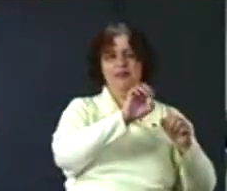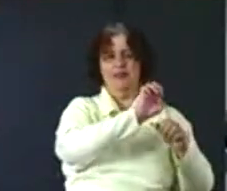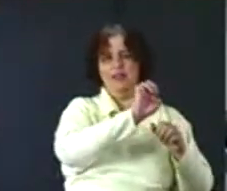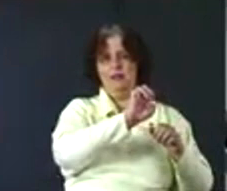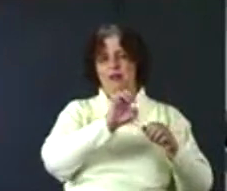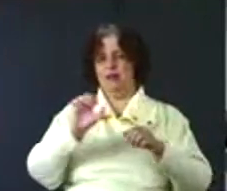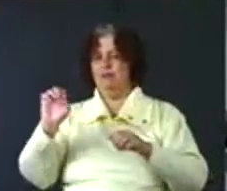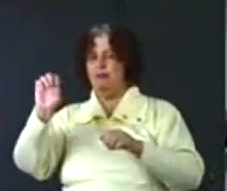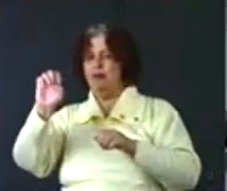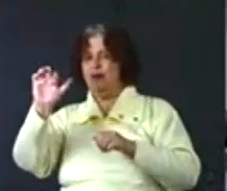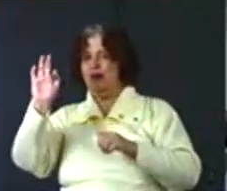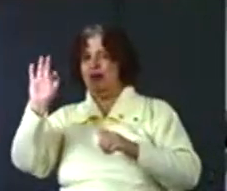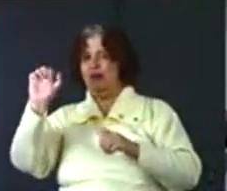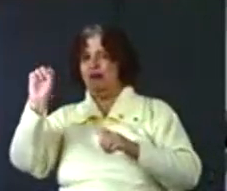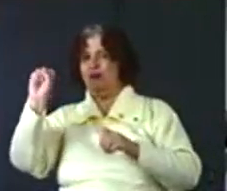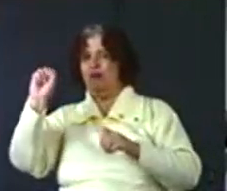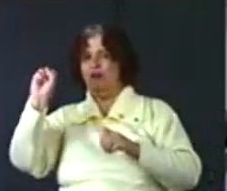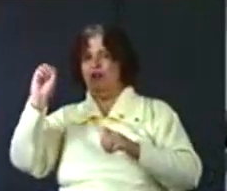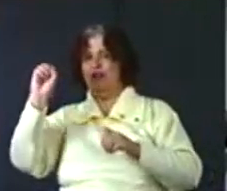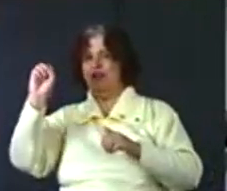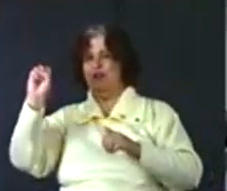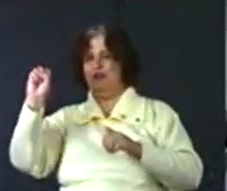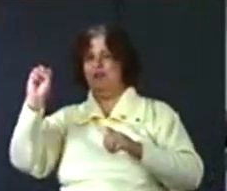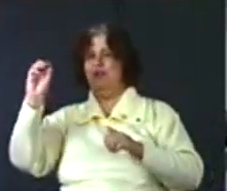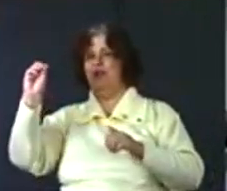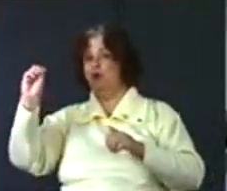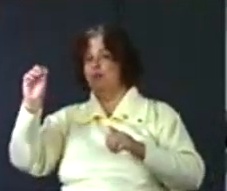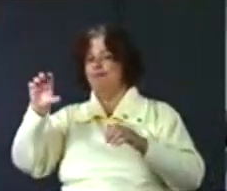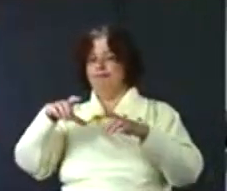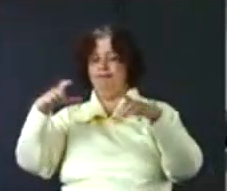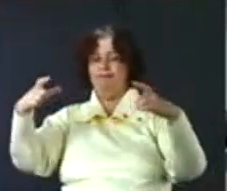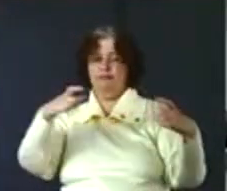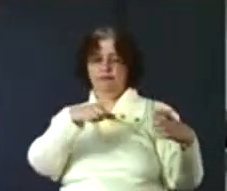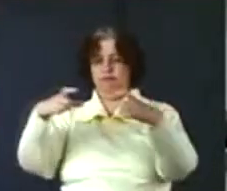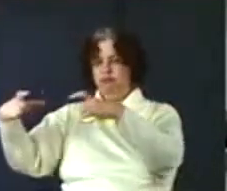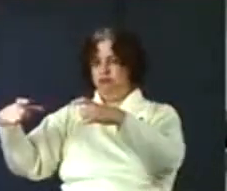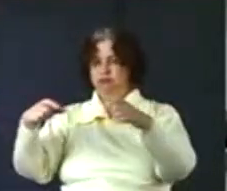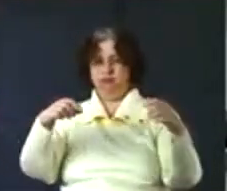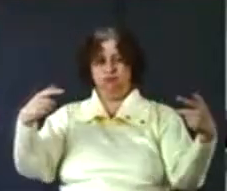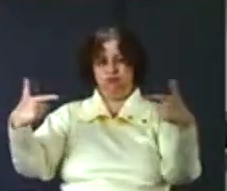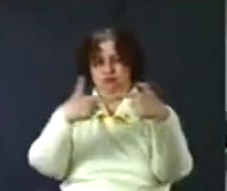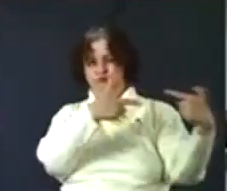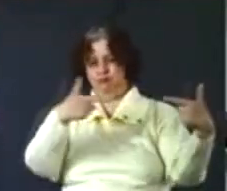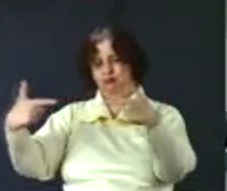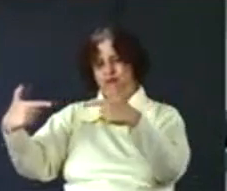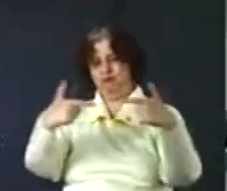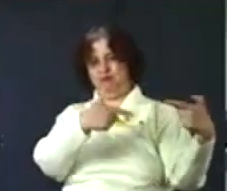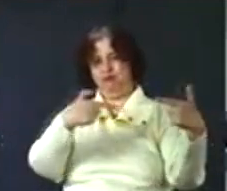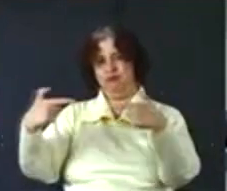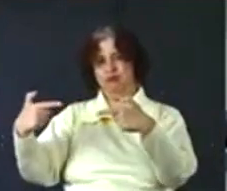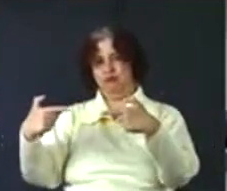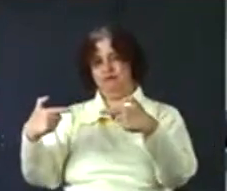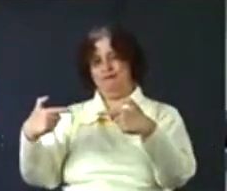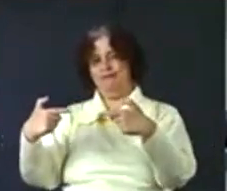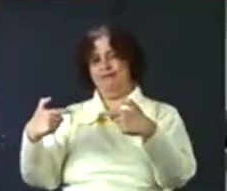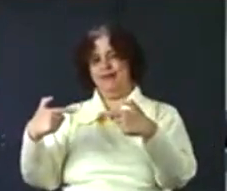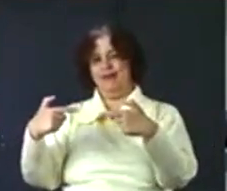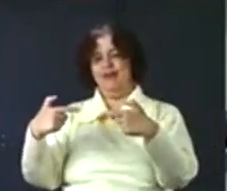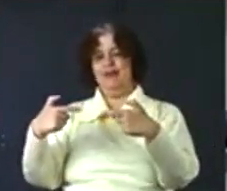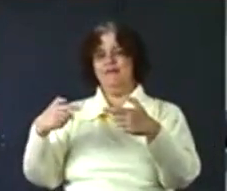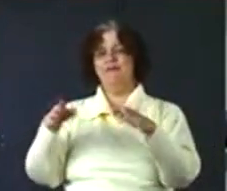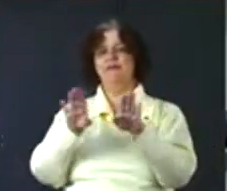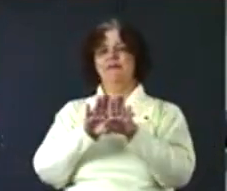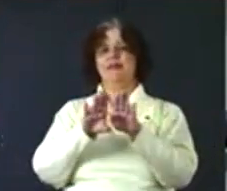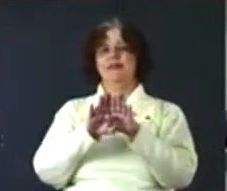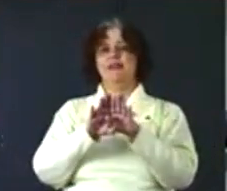antes mesmo de Roma ser o que era, eles já tinham demonstrado lealdade e fidelidade a Roma. Foi construído um templo